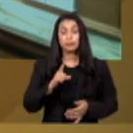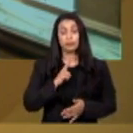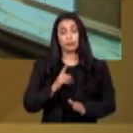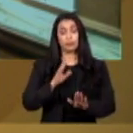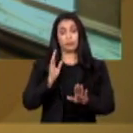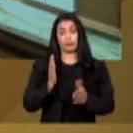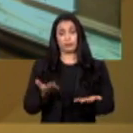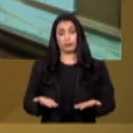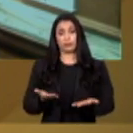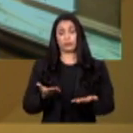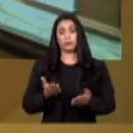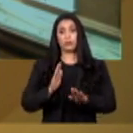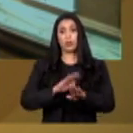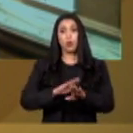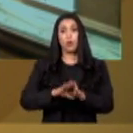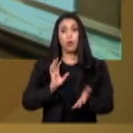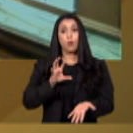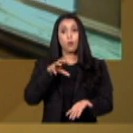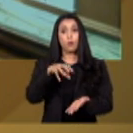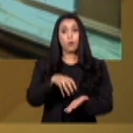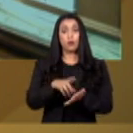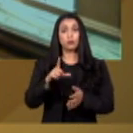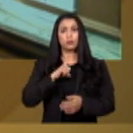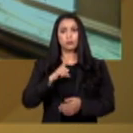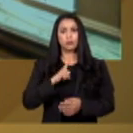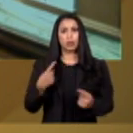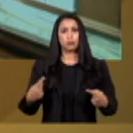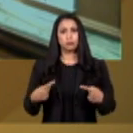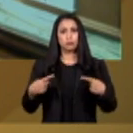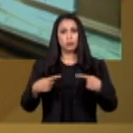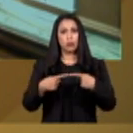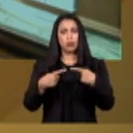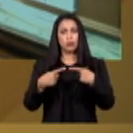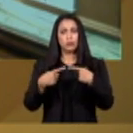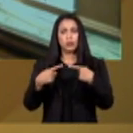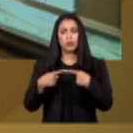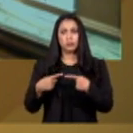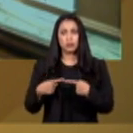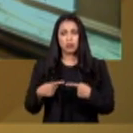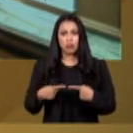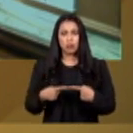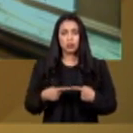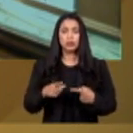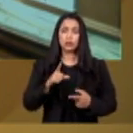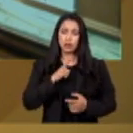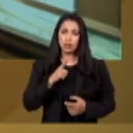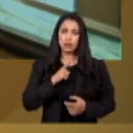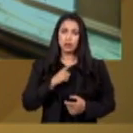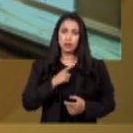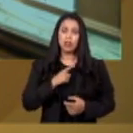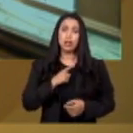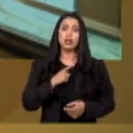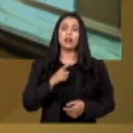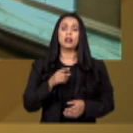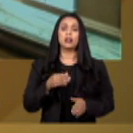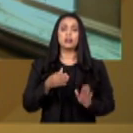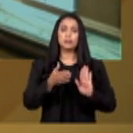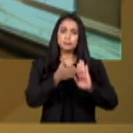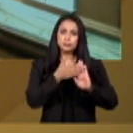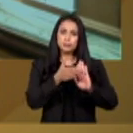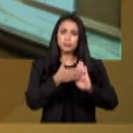verdade o órgão procedem o convidado constantes praticamente previsto